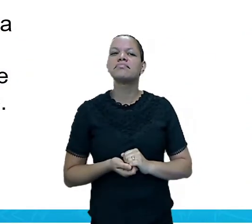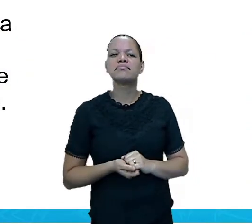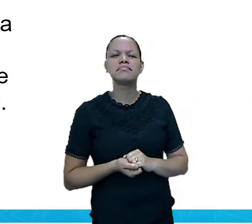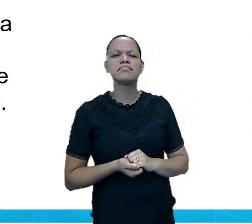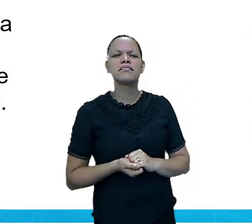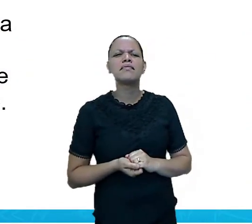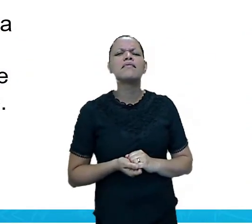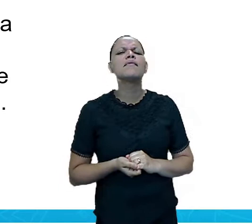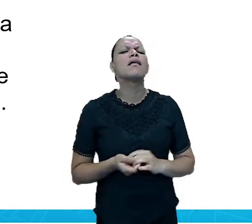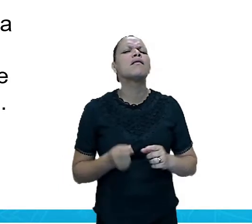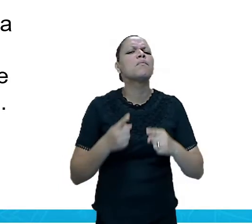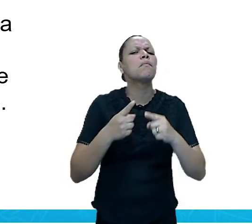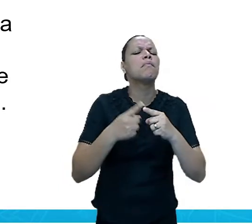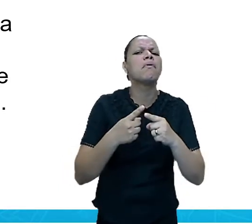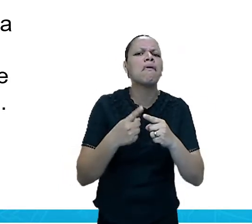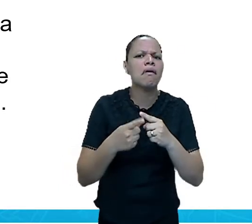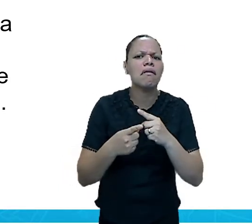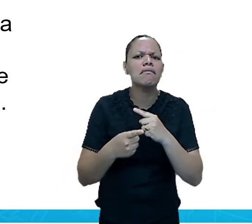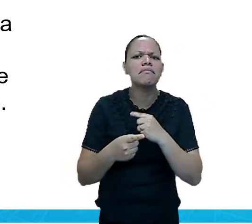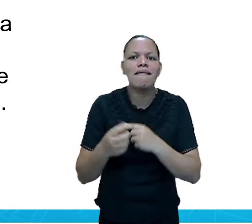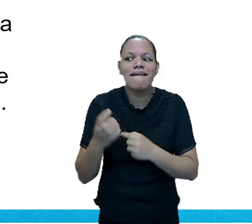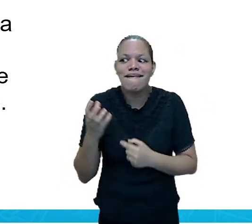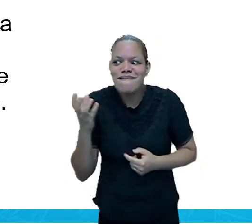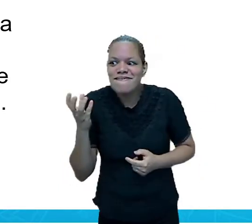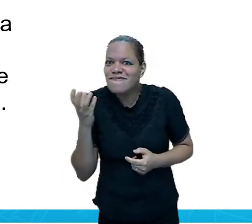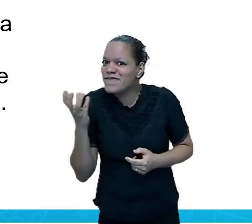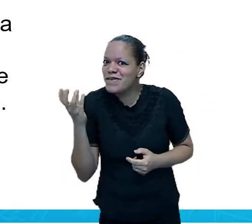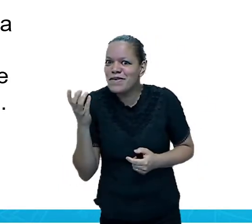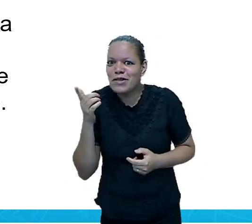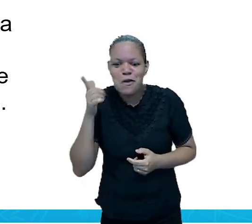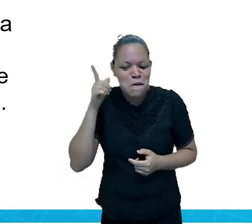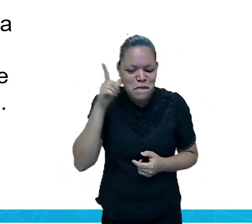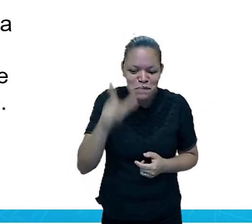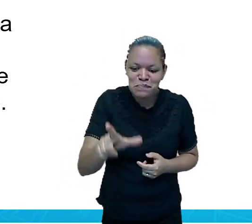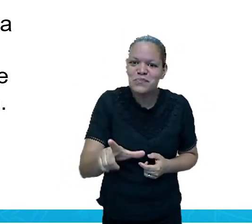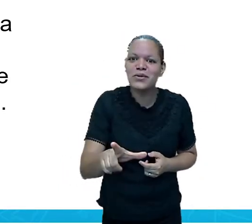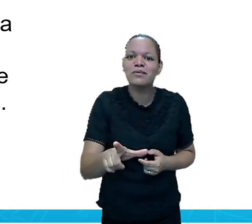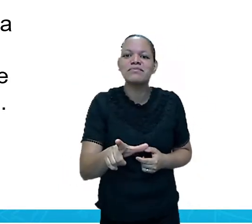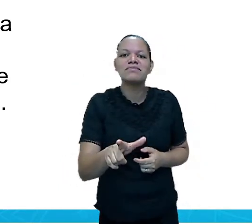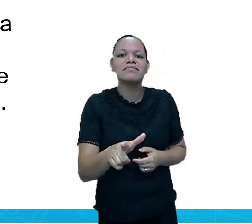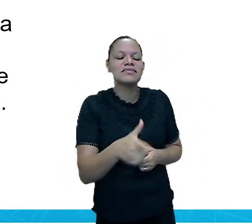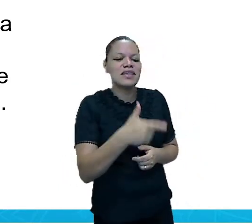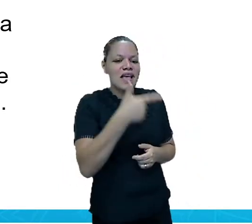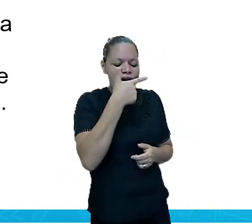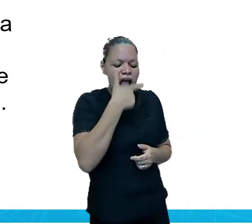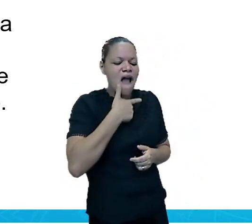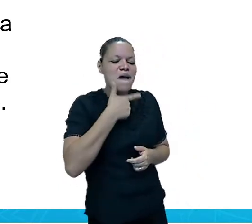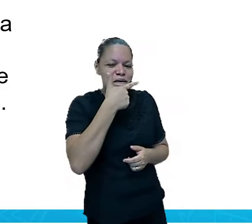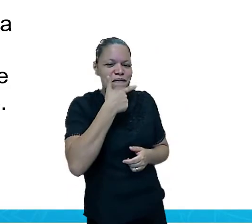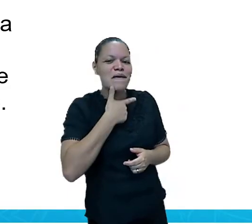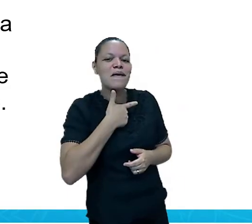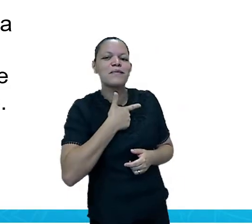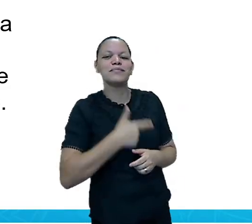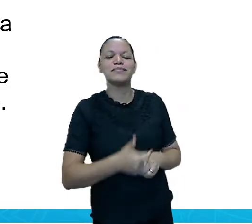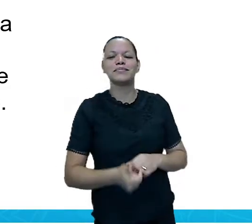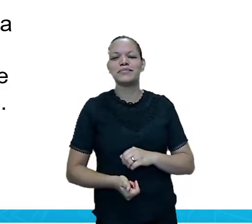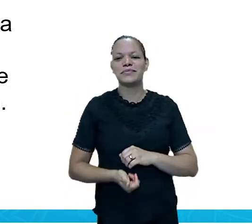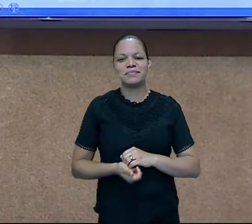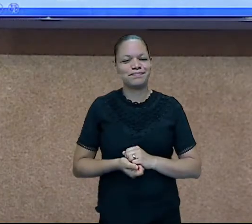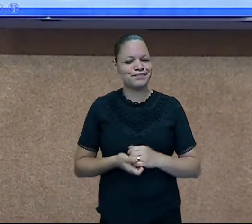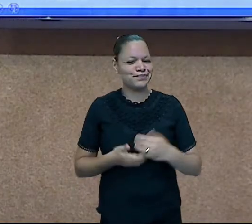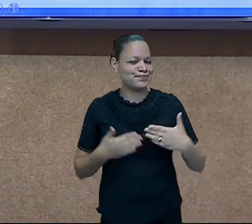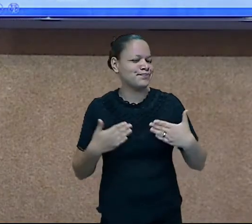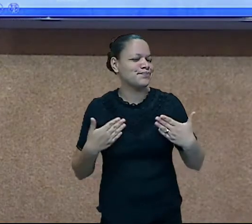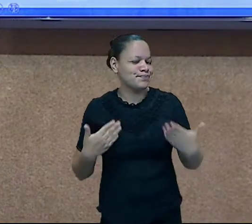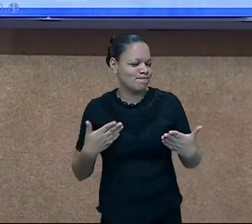Enganá-lo. Por quê? Enganando, ela ia conseguir o quê? Apanhar o queijo. Tá vendo